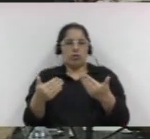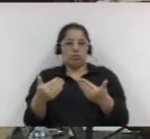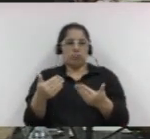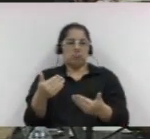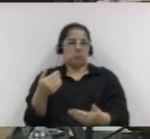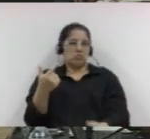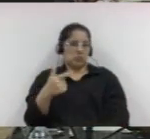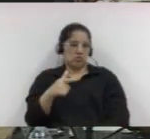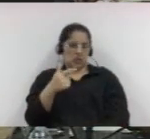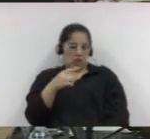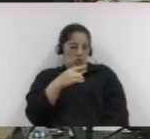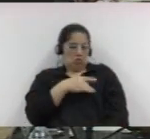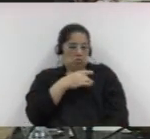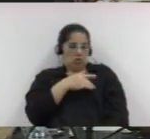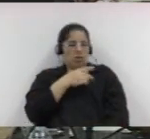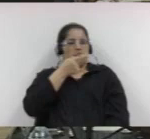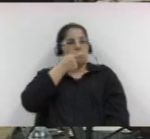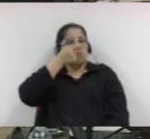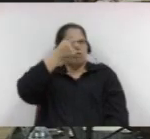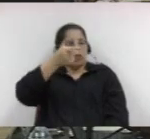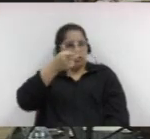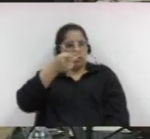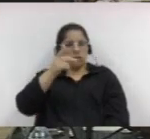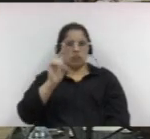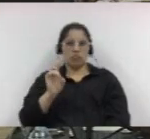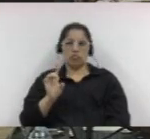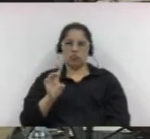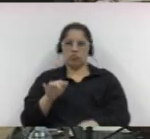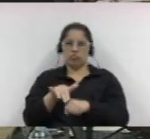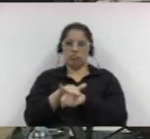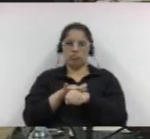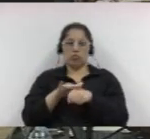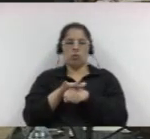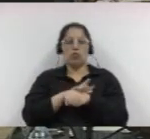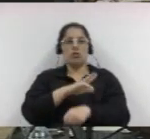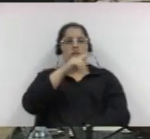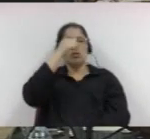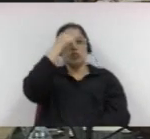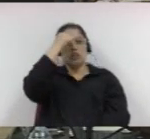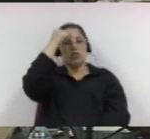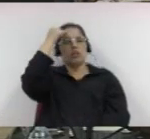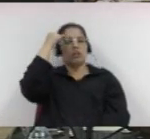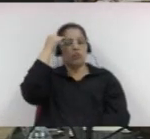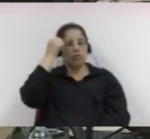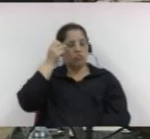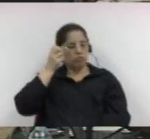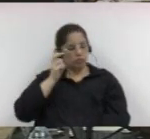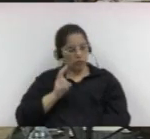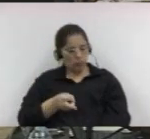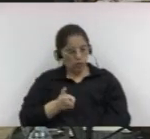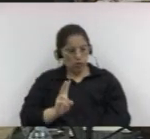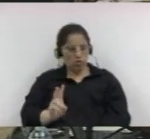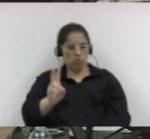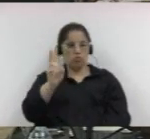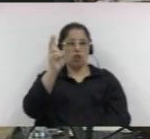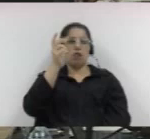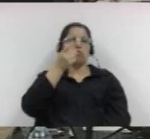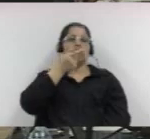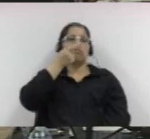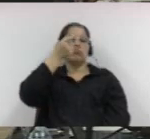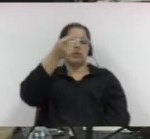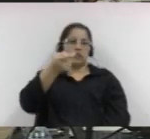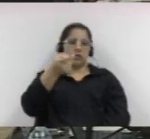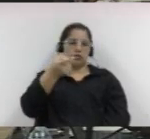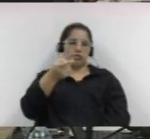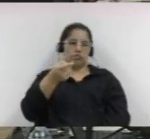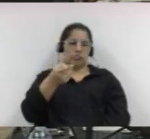dizer o que eu falei, repetir aqui, foi isso que eu falei com o vereador Wilson. Não estou perdendo tempo, vou continuar falando, para isso a gente é eleito, e aqui eu